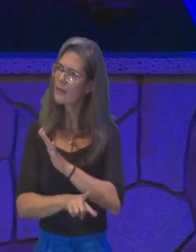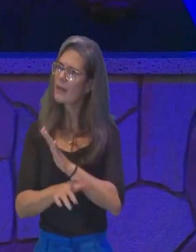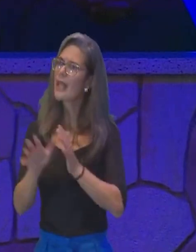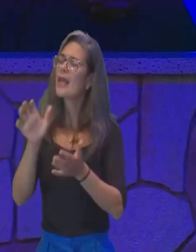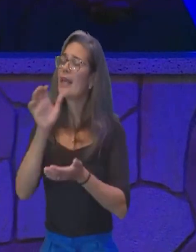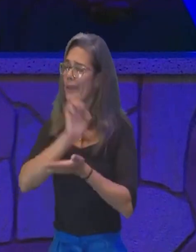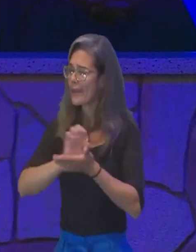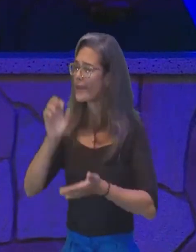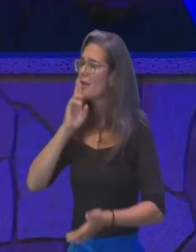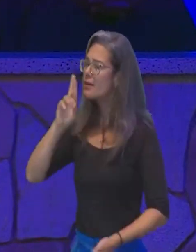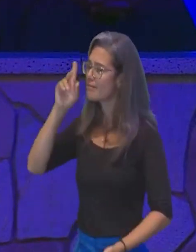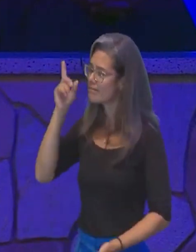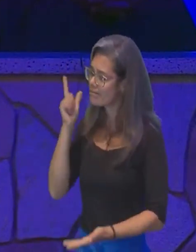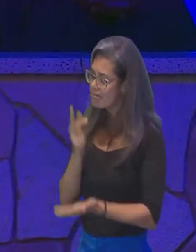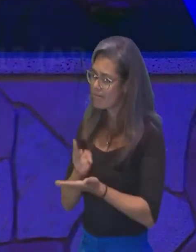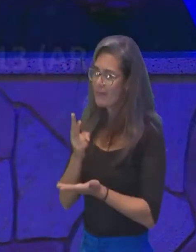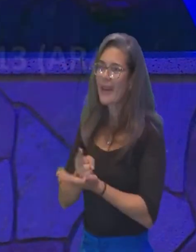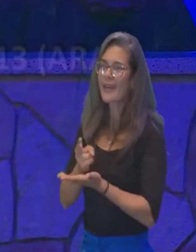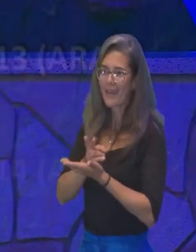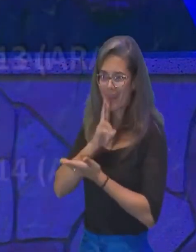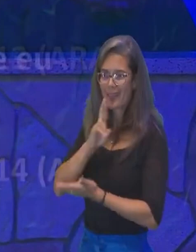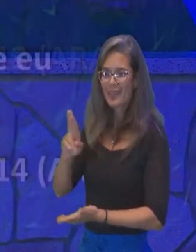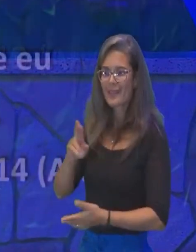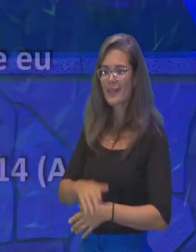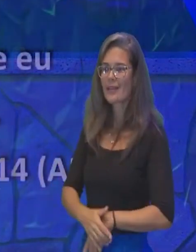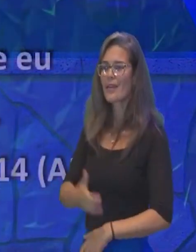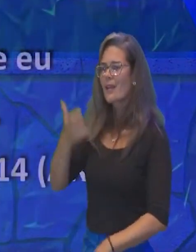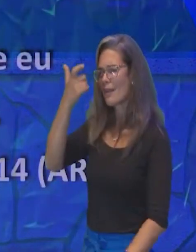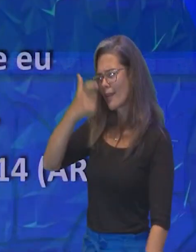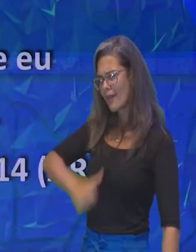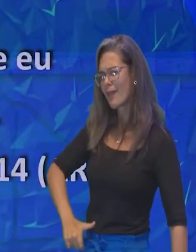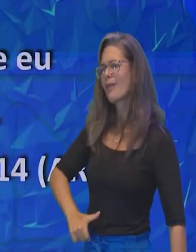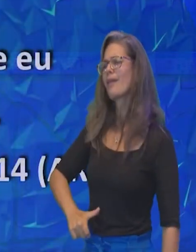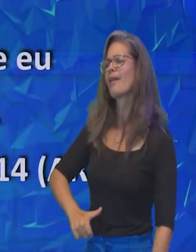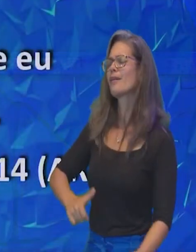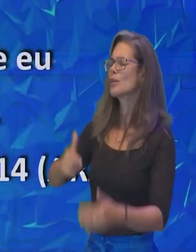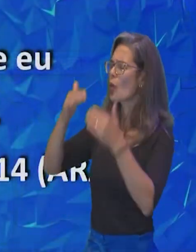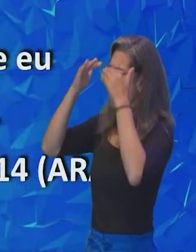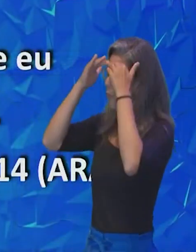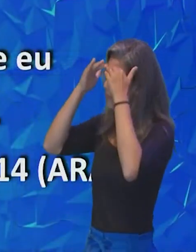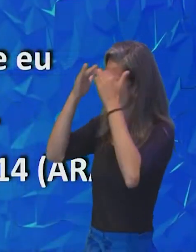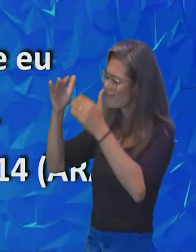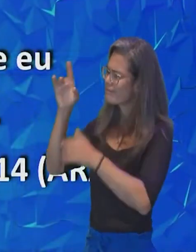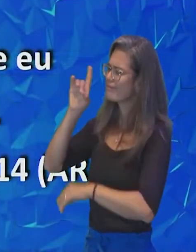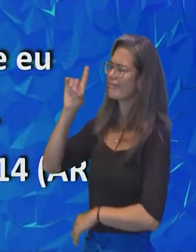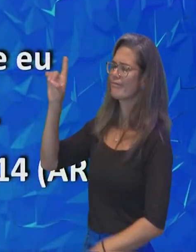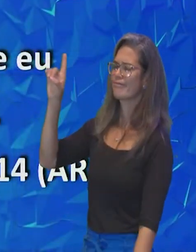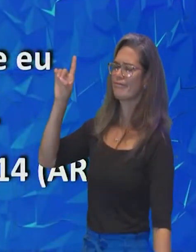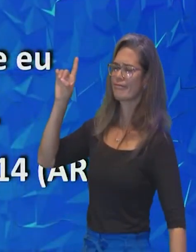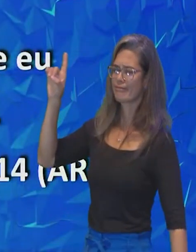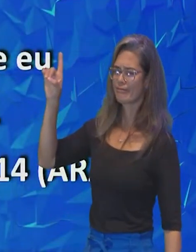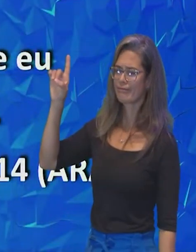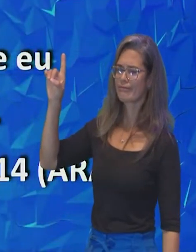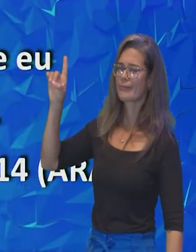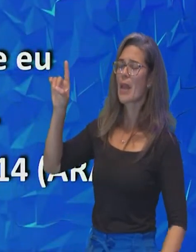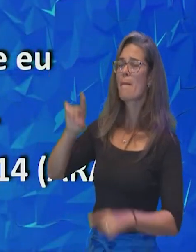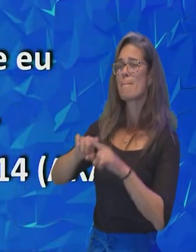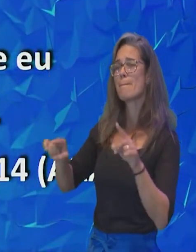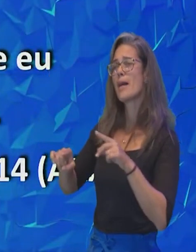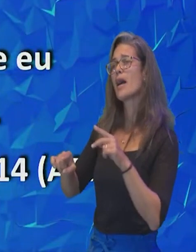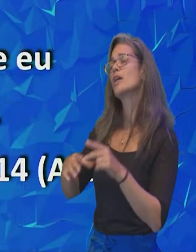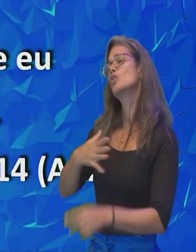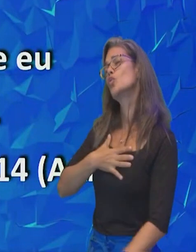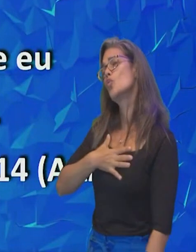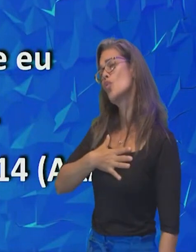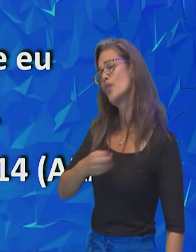resposta. Verso 14. Tenho sido em extremo zeloso pelo Senhor, Deus dos exércitos, porque os filhos de Israel